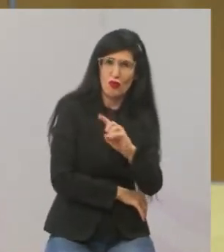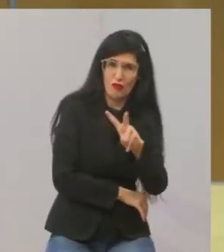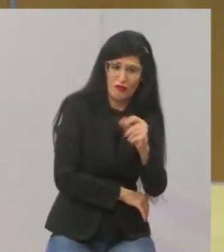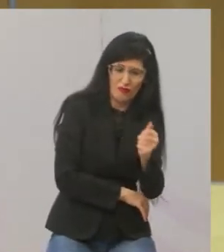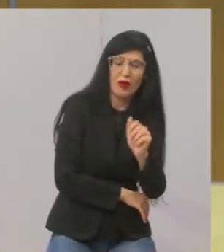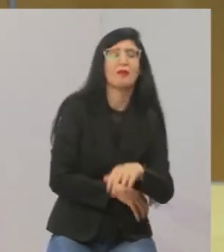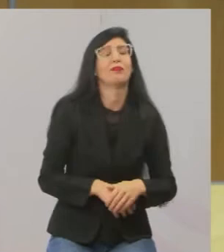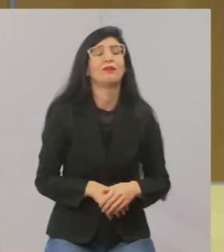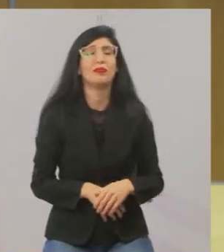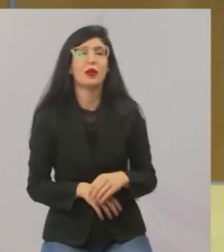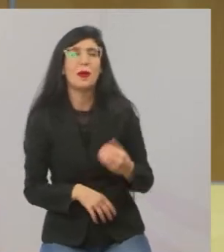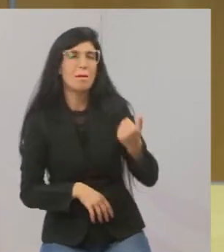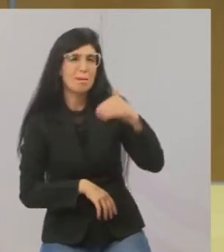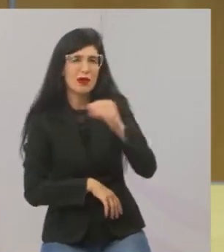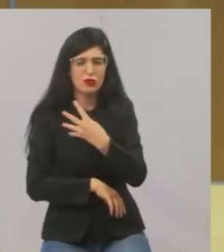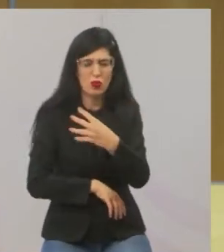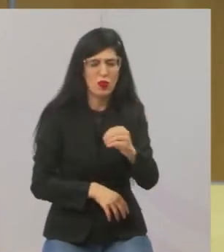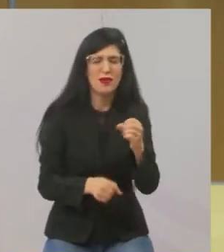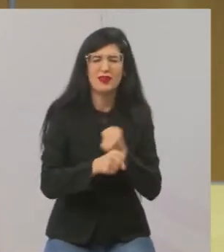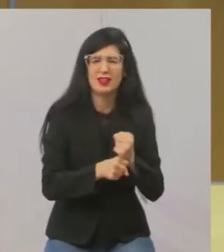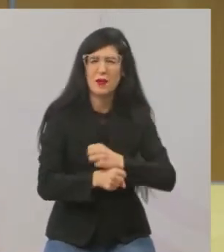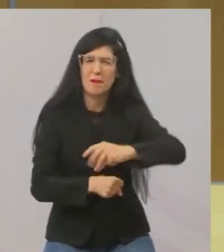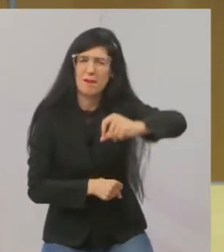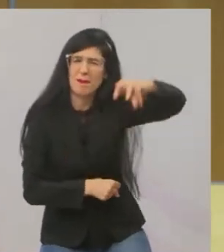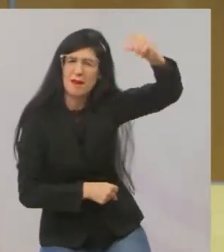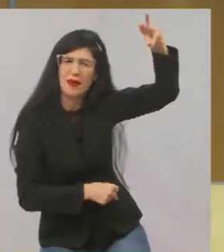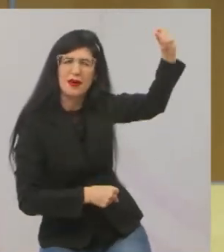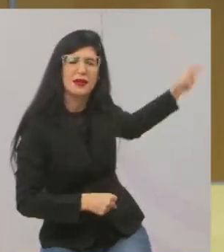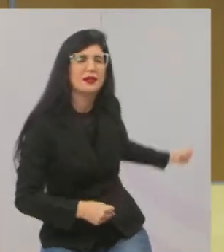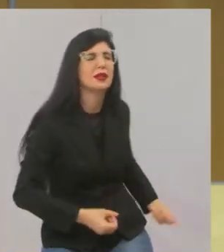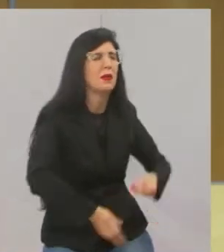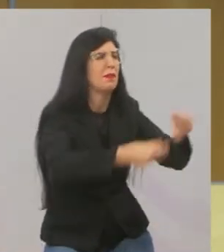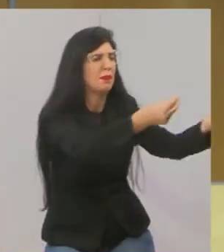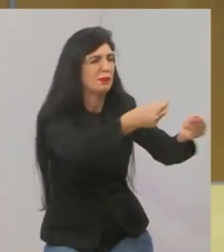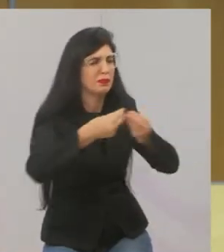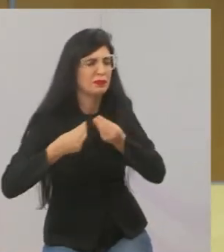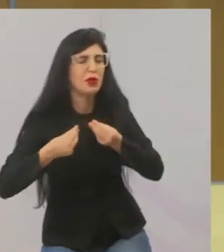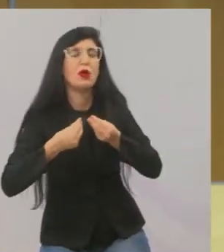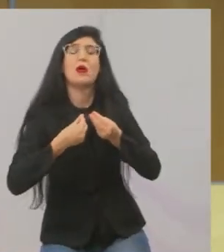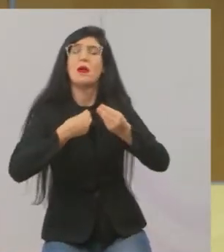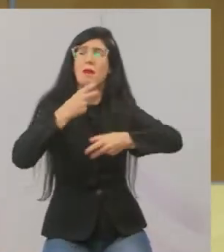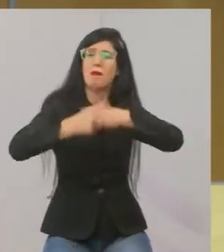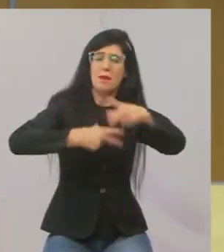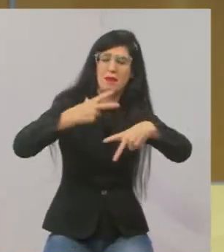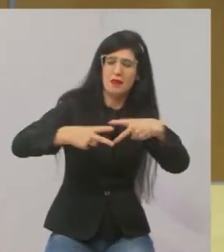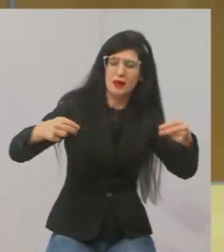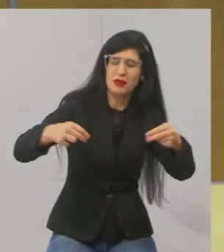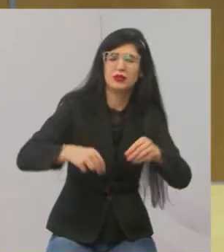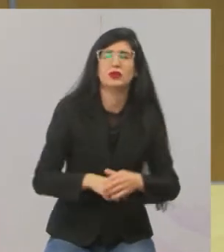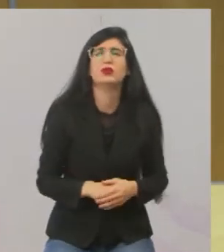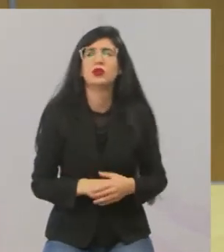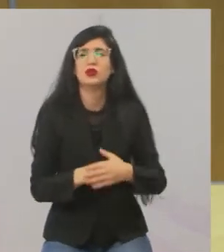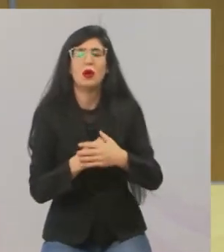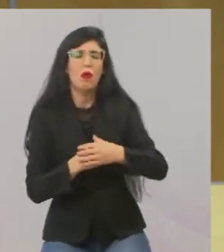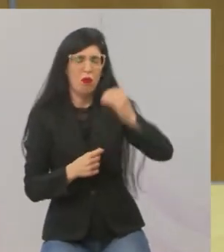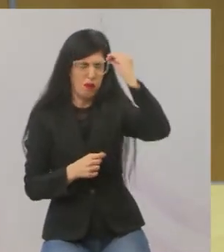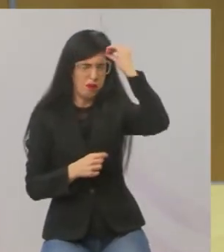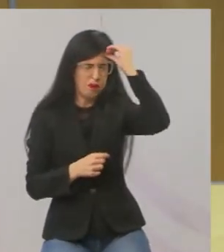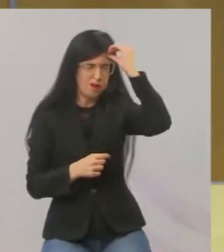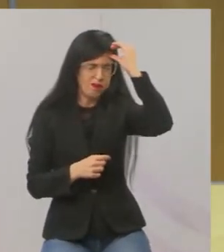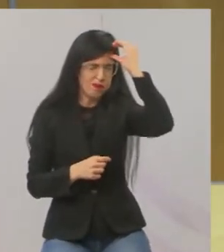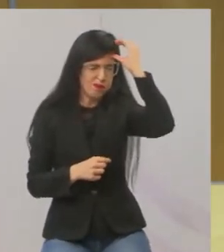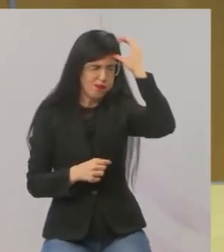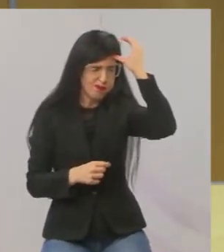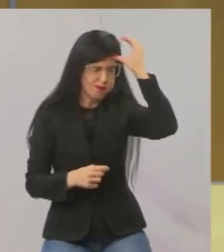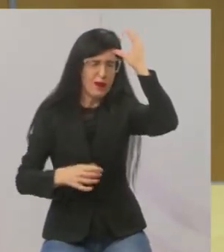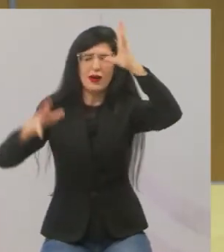40 anos. Ele me deu, depois me ofereceu estudo, eu tenho o prazer de estudar a Bíblia, de aprender, foi o